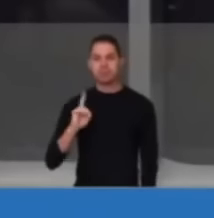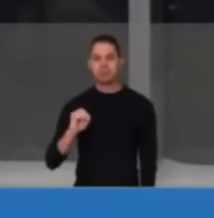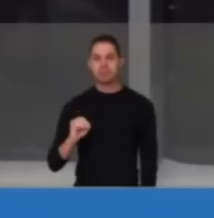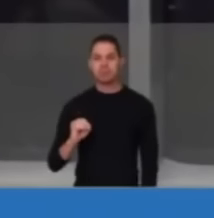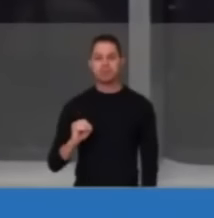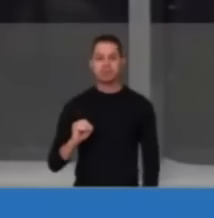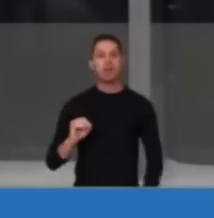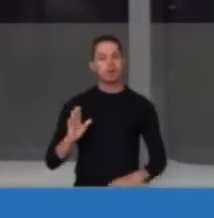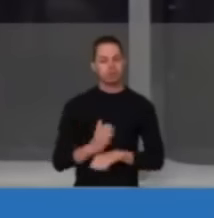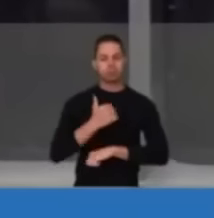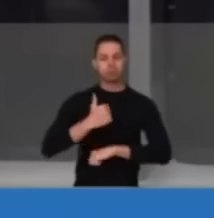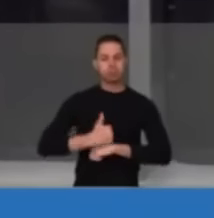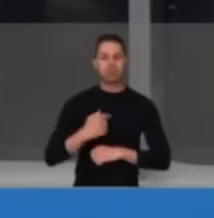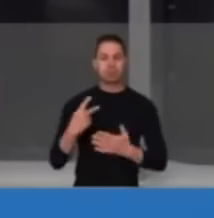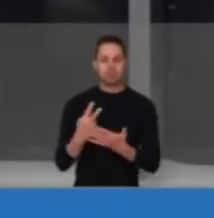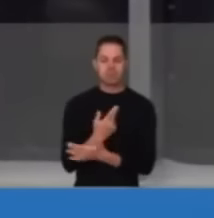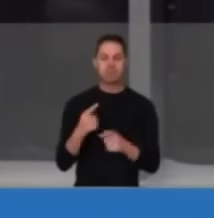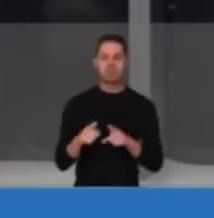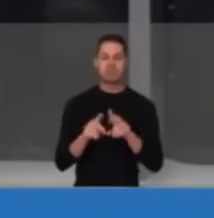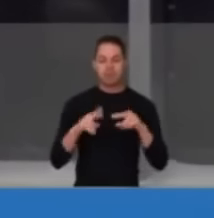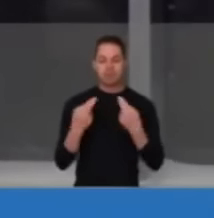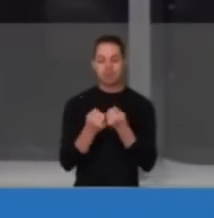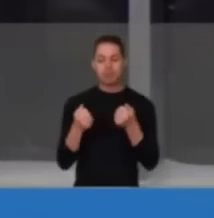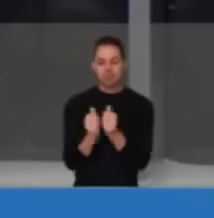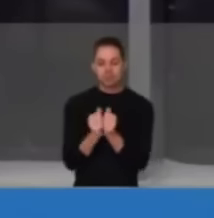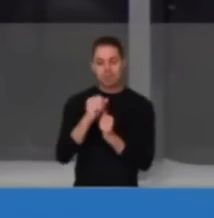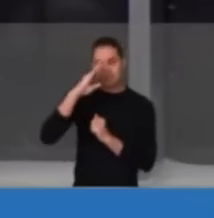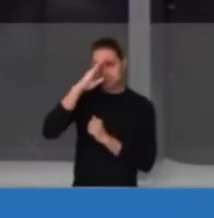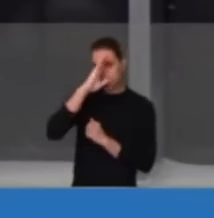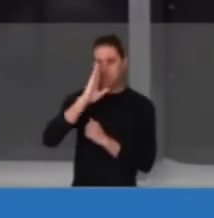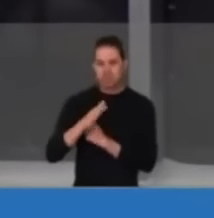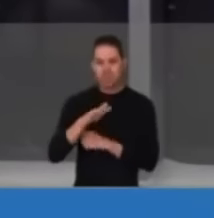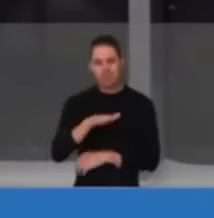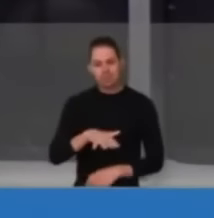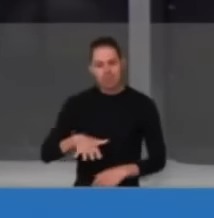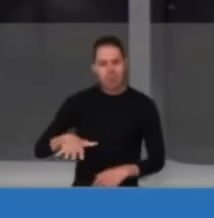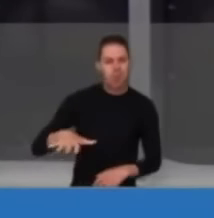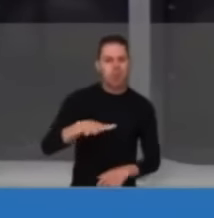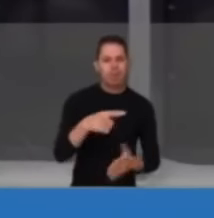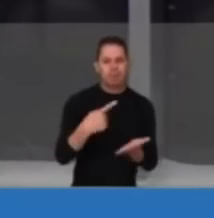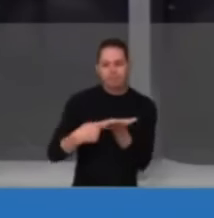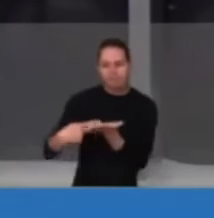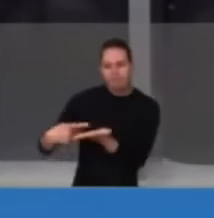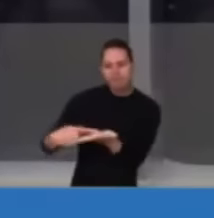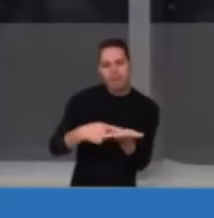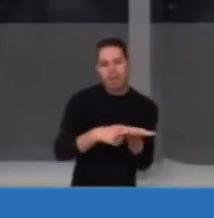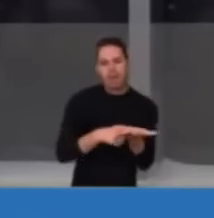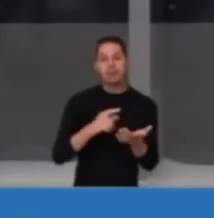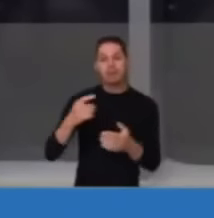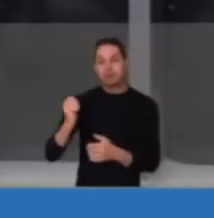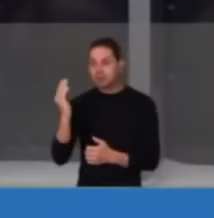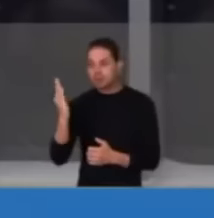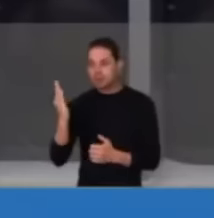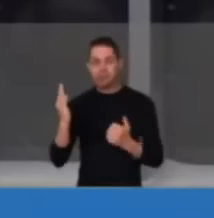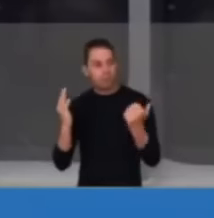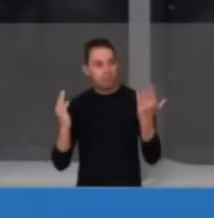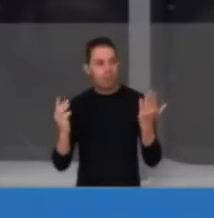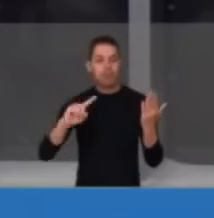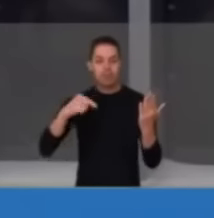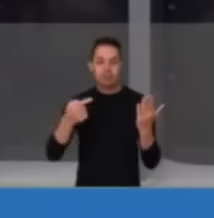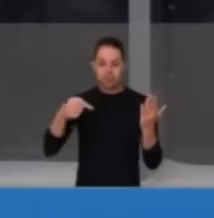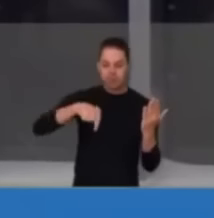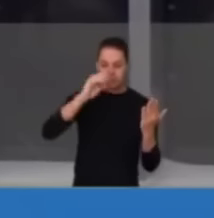golpe de estado teve reunião com o bolsonaro todos eles planejado do exterior depois aqui tudo isso